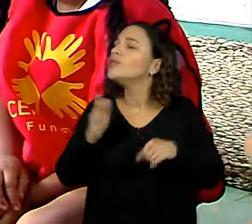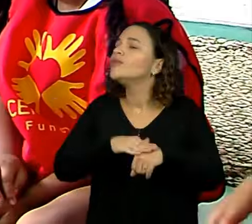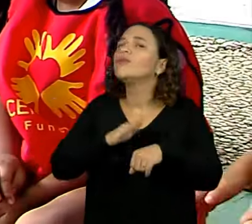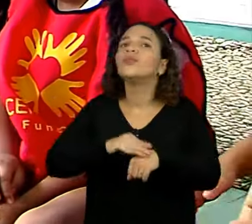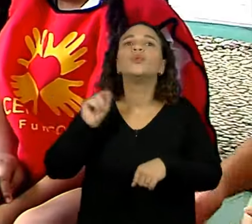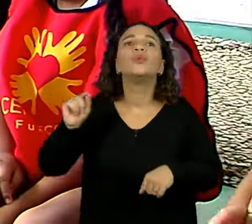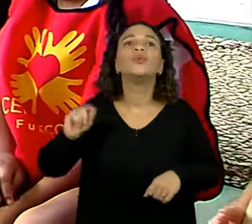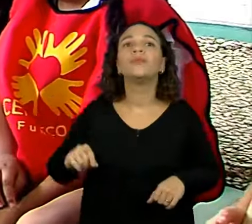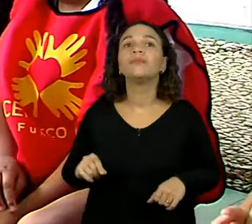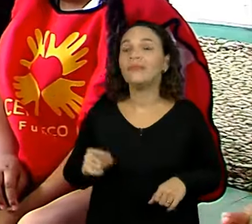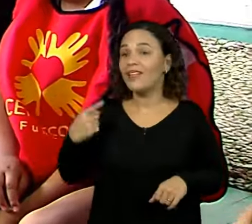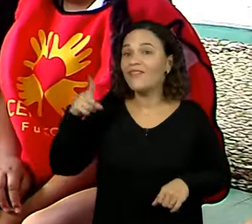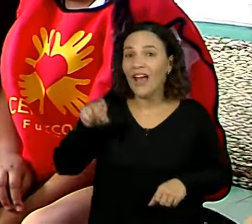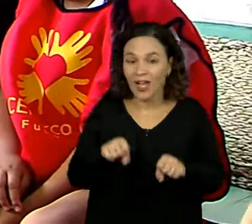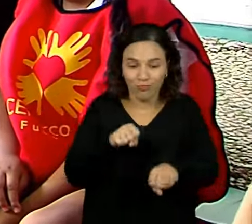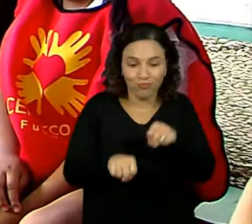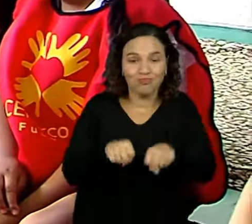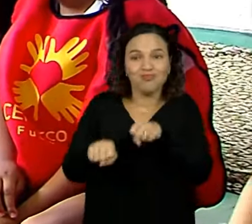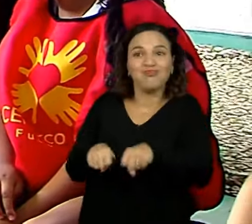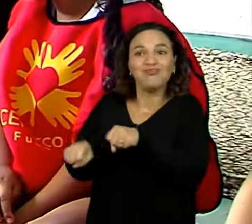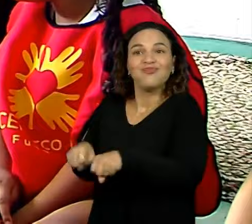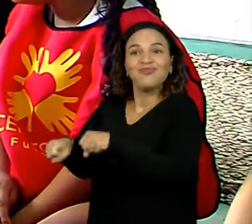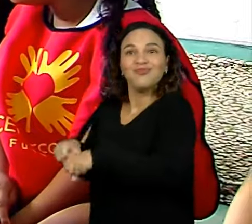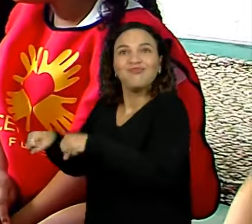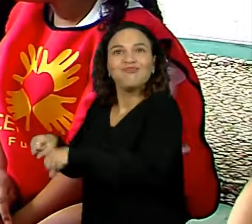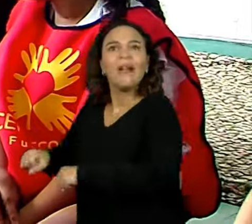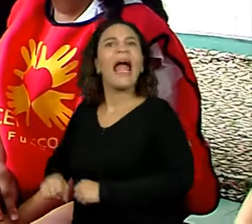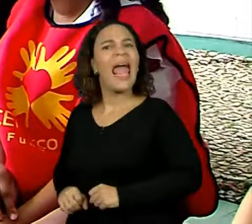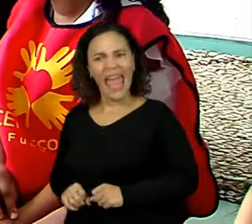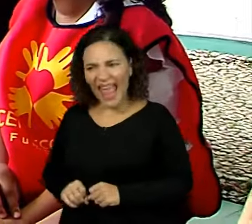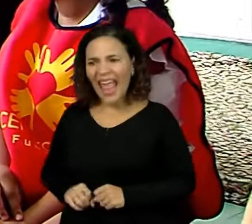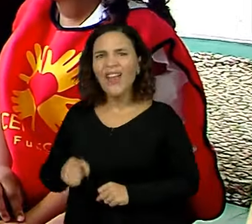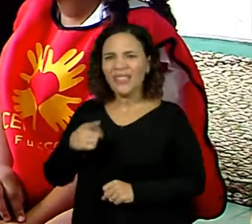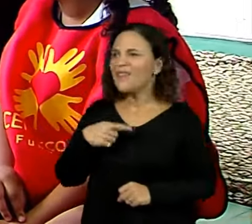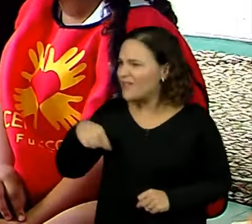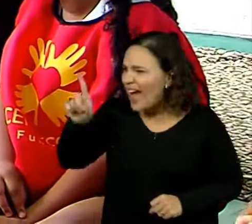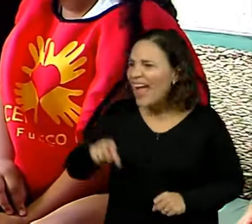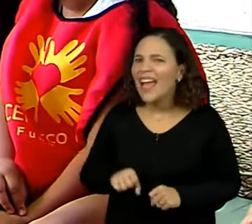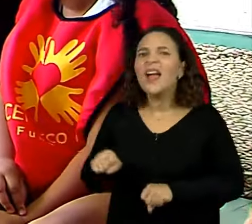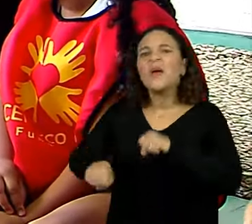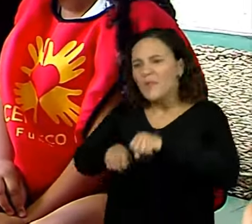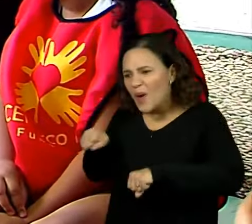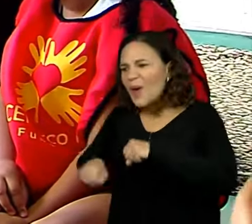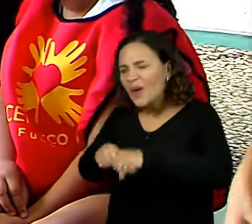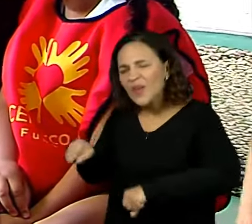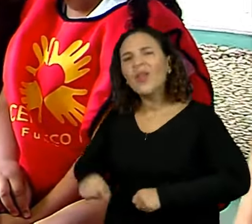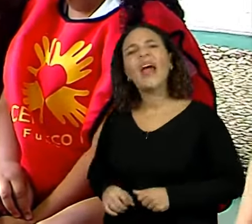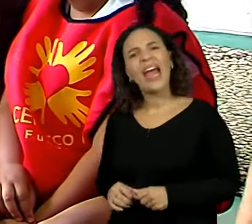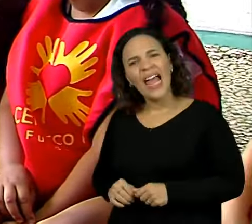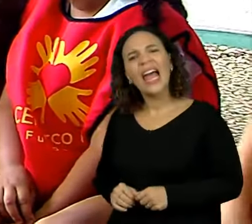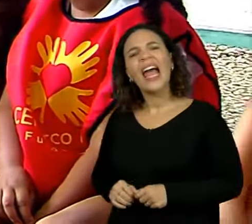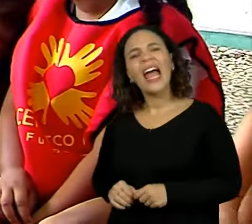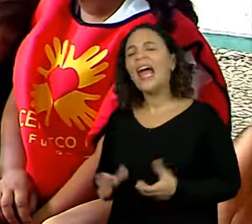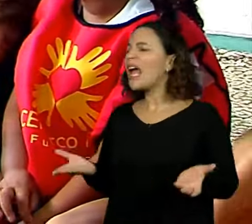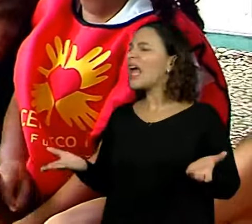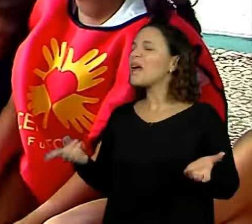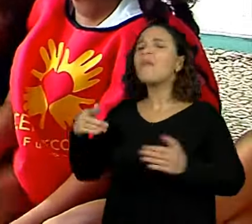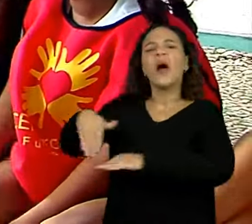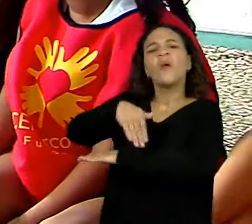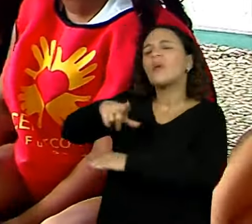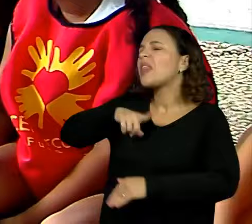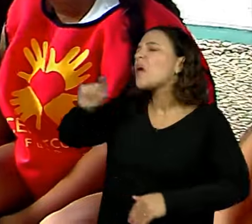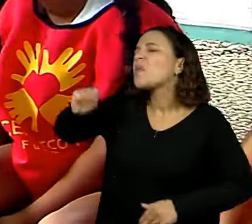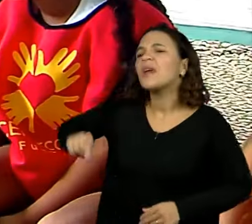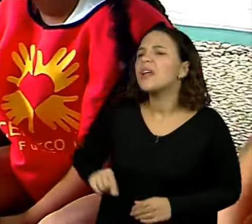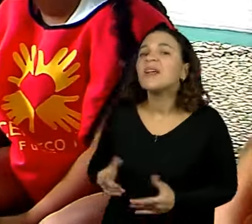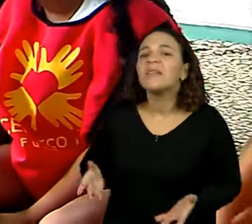Hoje a gente vai mandar de motoca. Vocês vão andar de motoca e o que que vai ter na rua, hein?